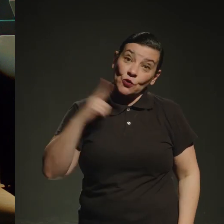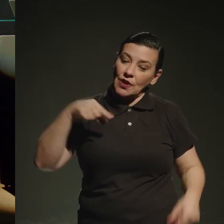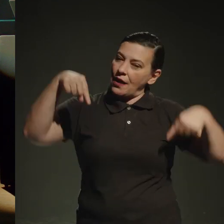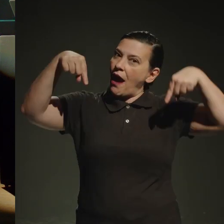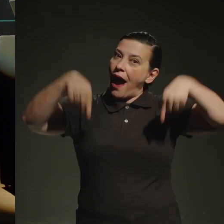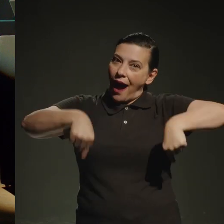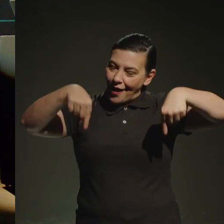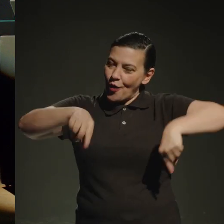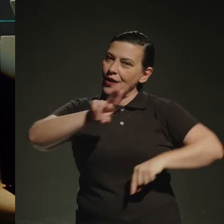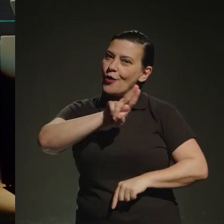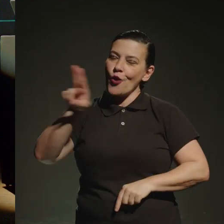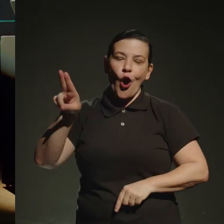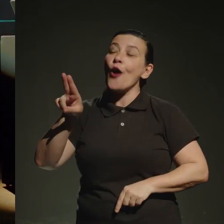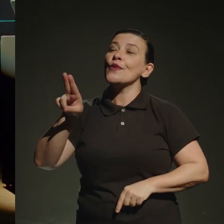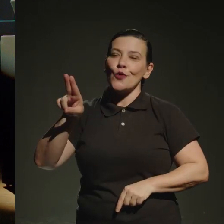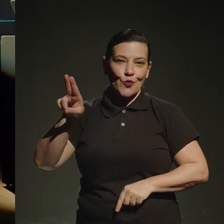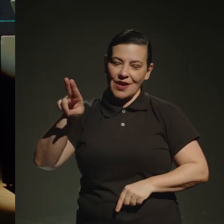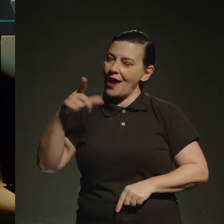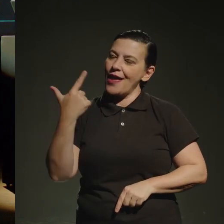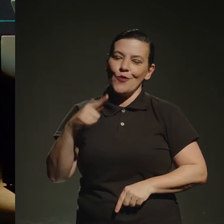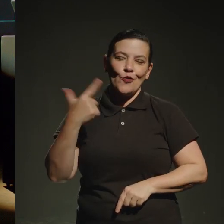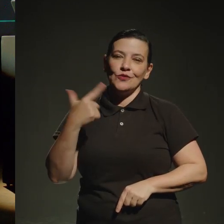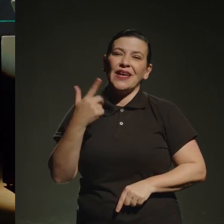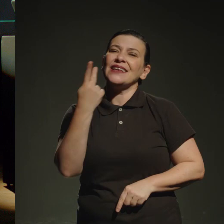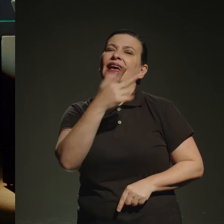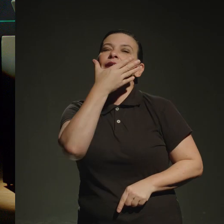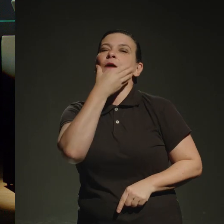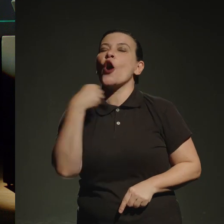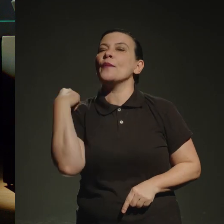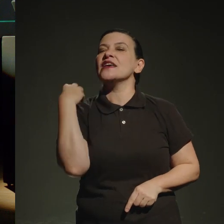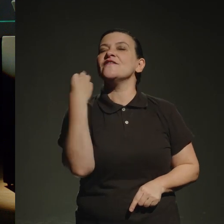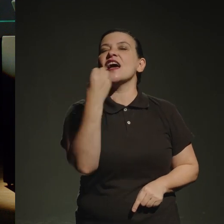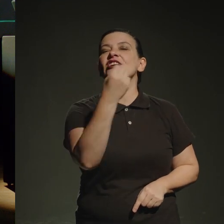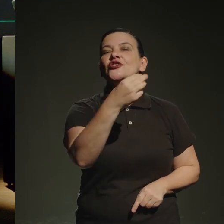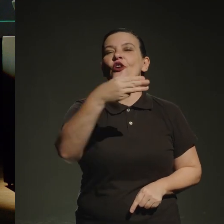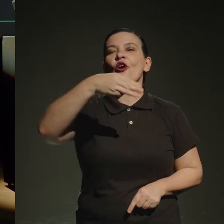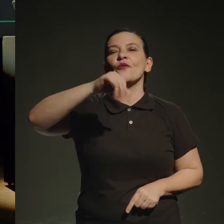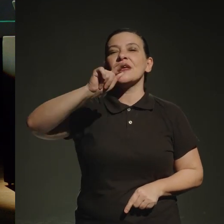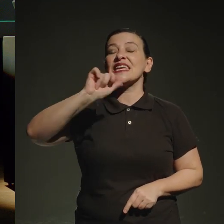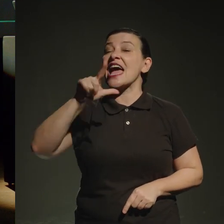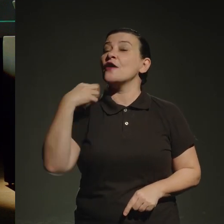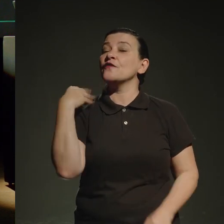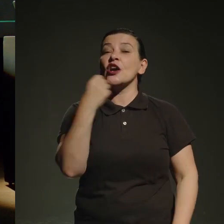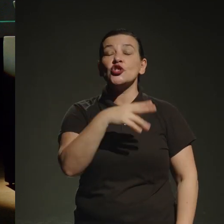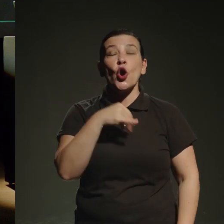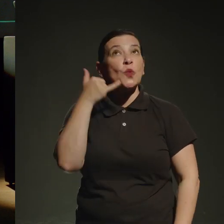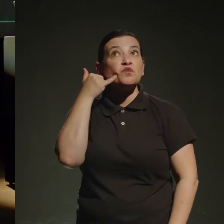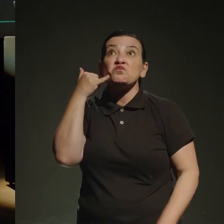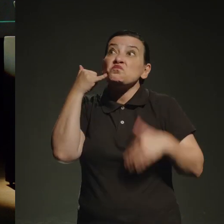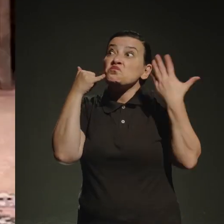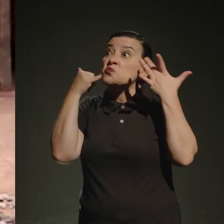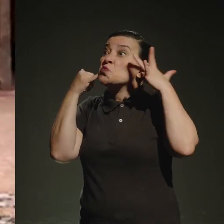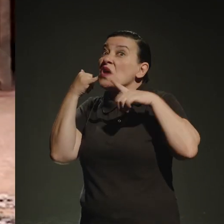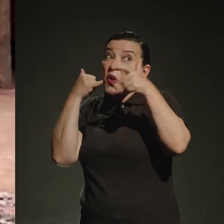Exquisito. Exquisito. Não, minha filha, não tem ninguém aqui com esse nome, não. Quer dizer, tinha, mas não tem mais.